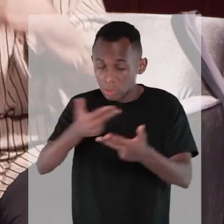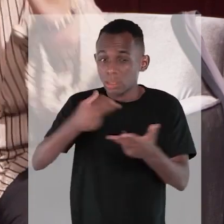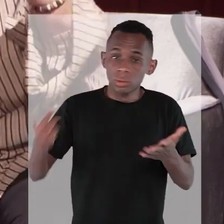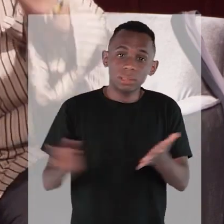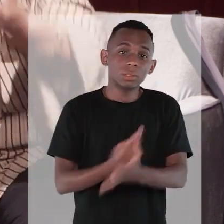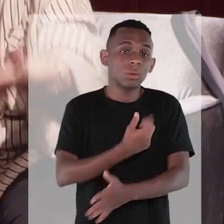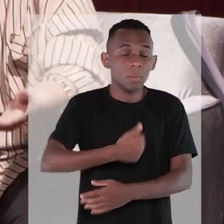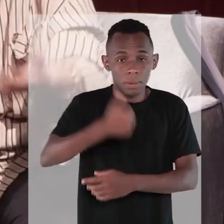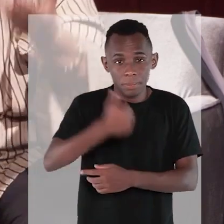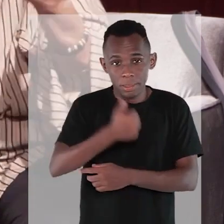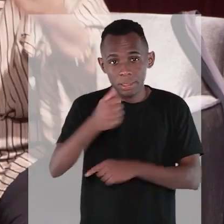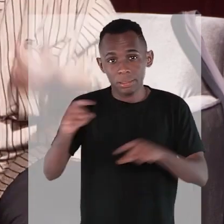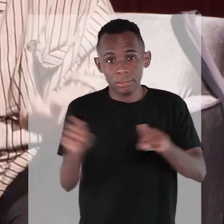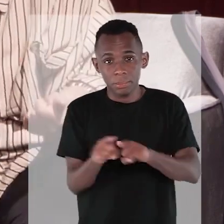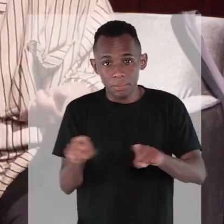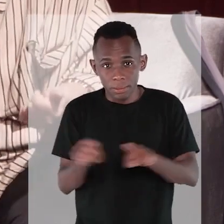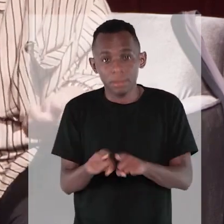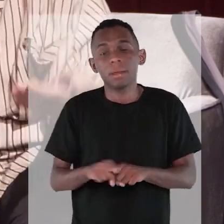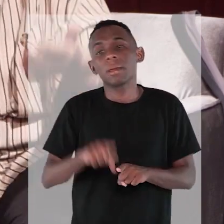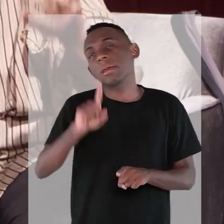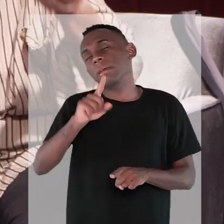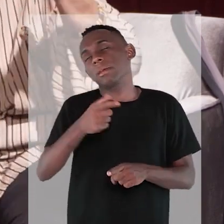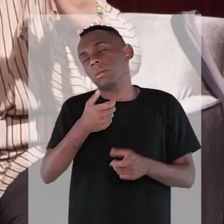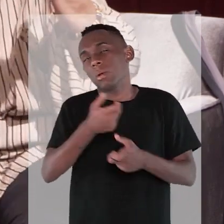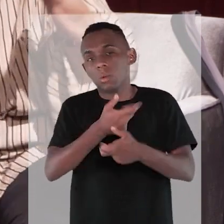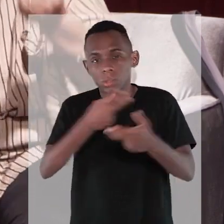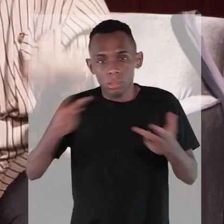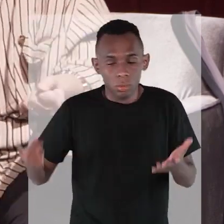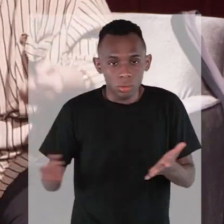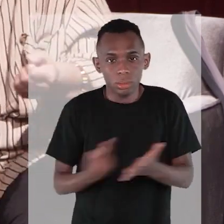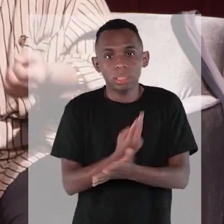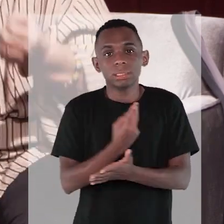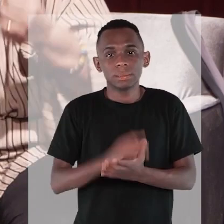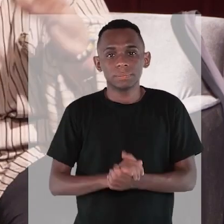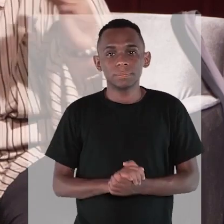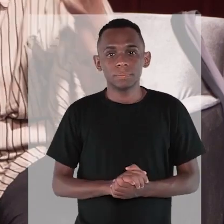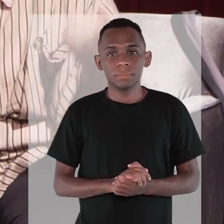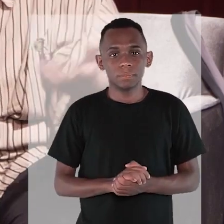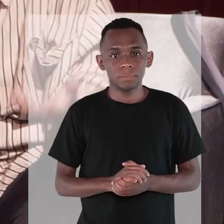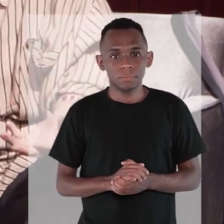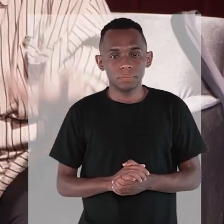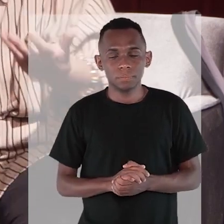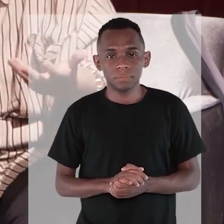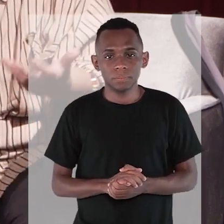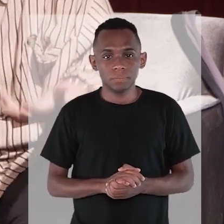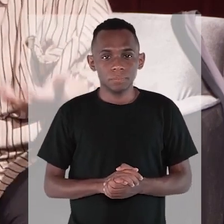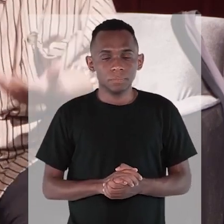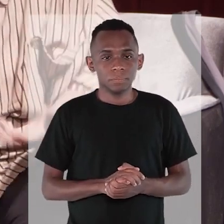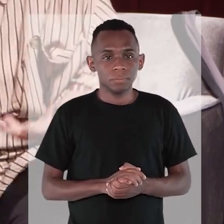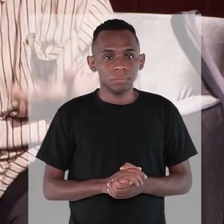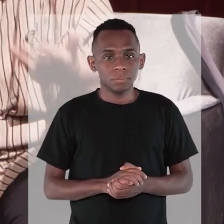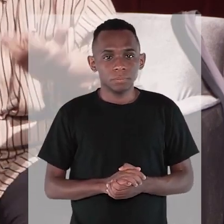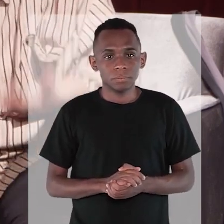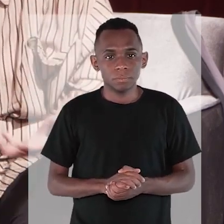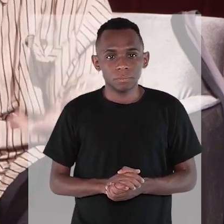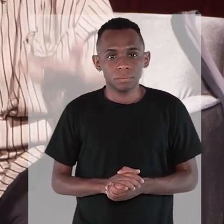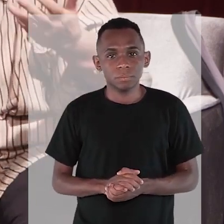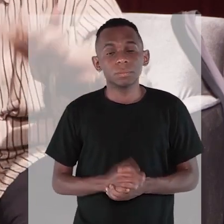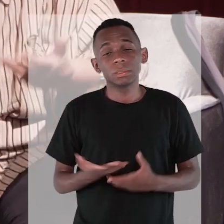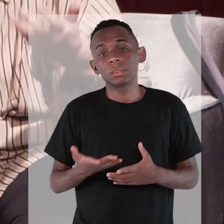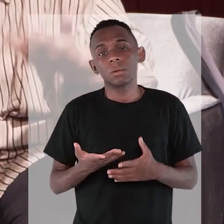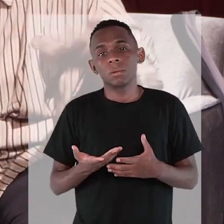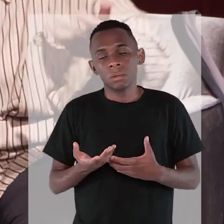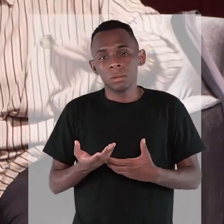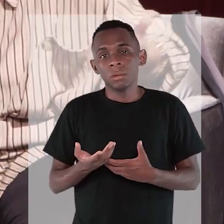para que algo emerja no lugar dela, né? A outra coisa, então, de dentro, um